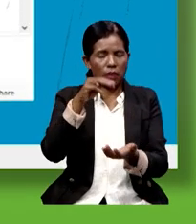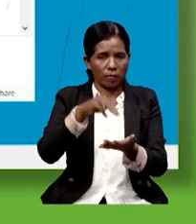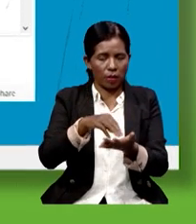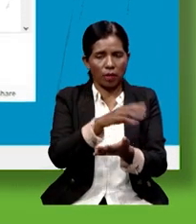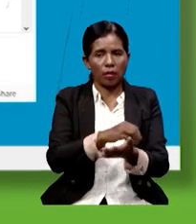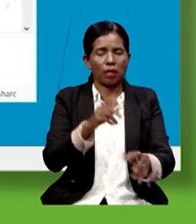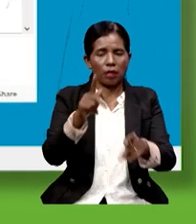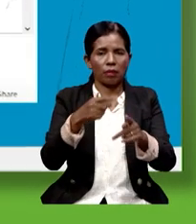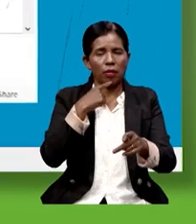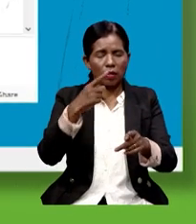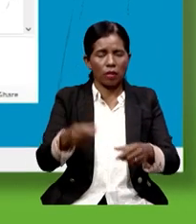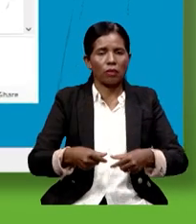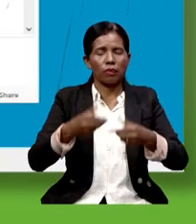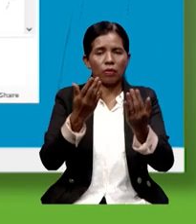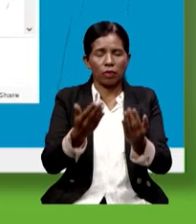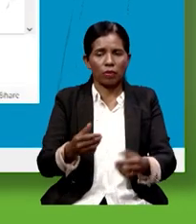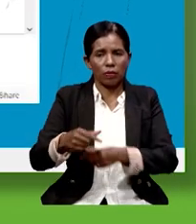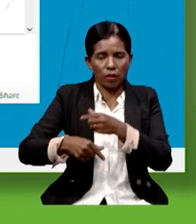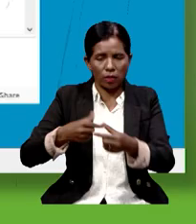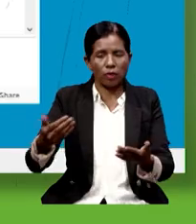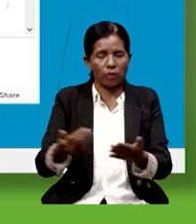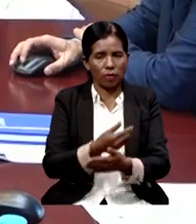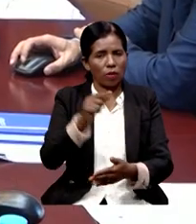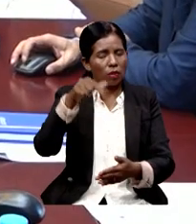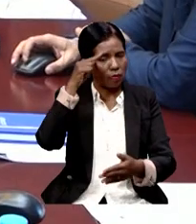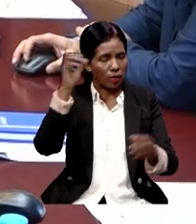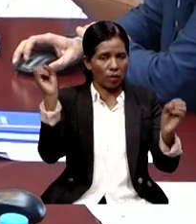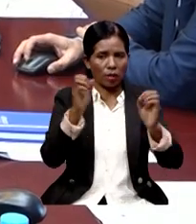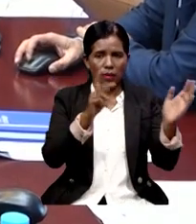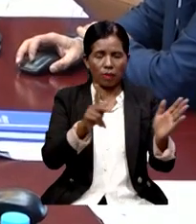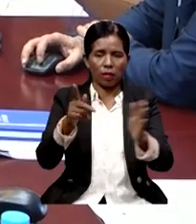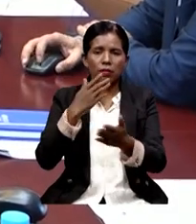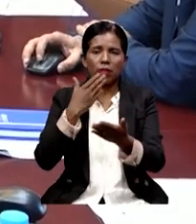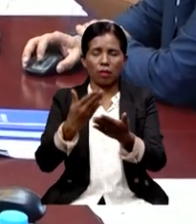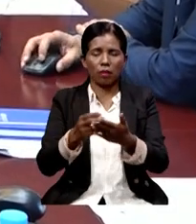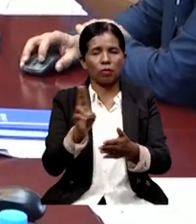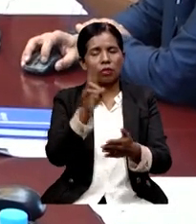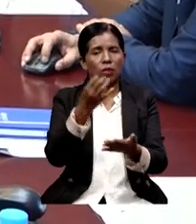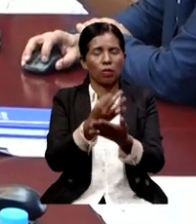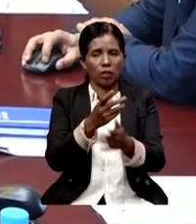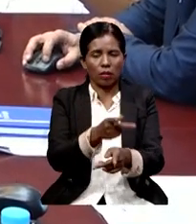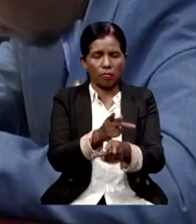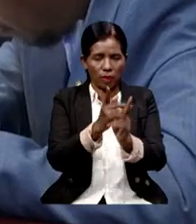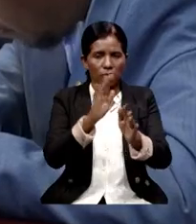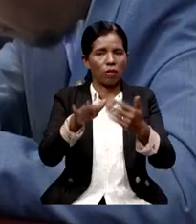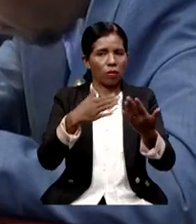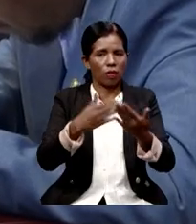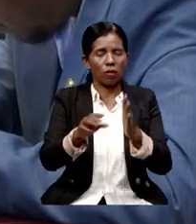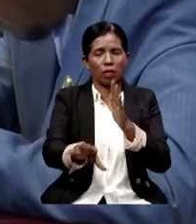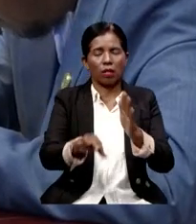academista considera-se fotoda da geração fone, o rir governo lá é plano nebe dia, quando executa o seu empréstimo sira ou de